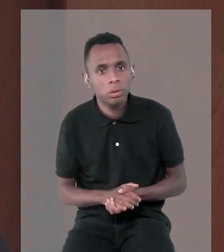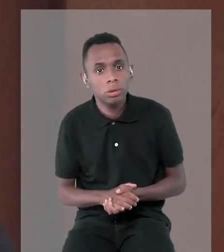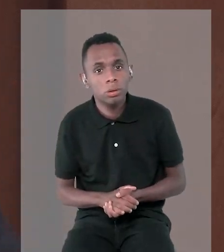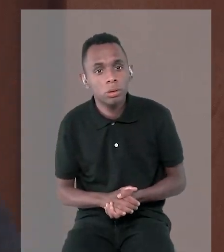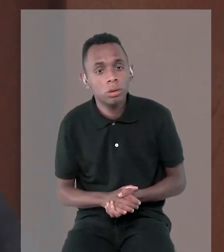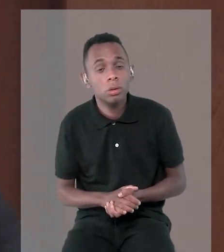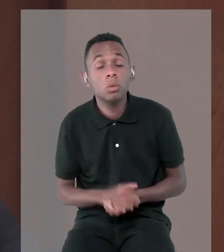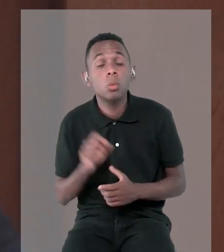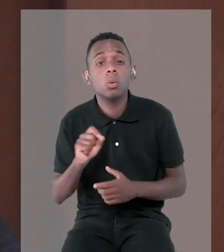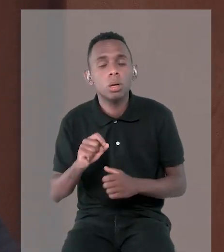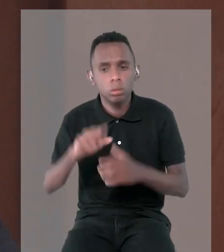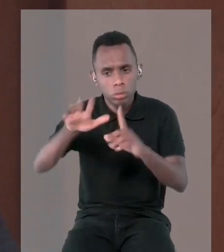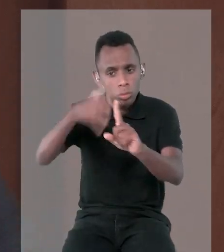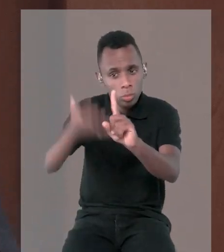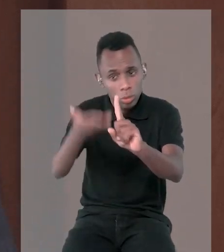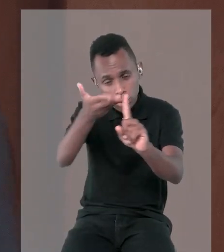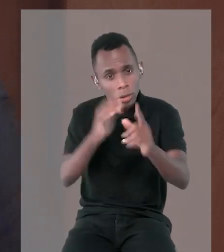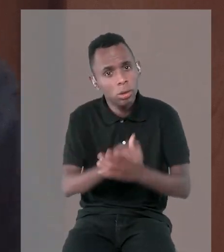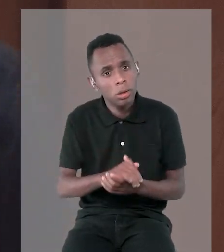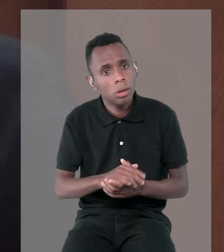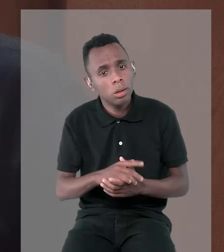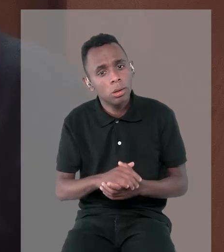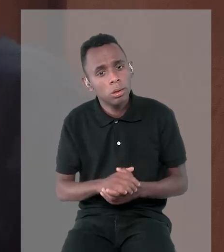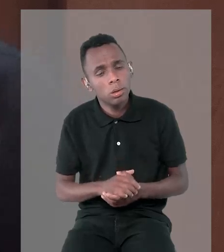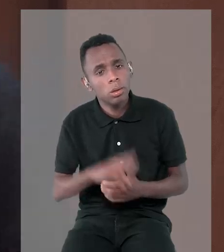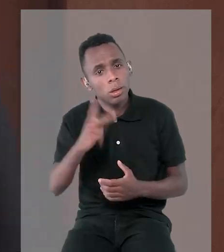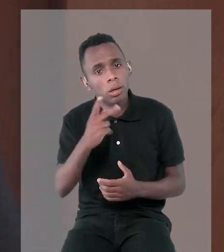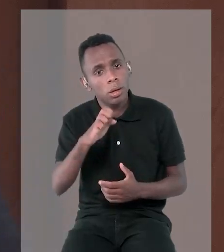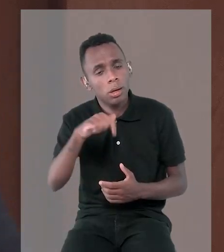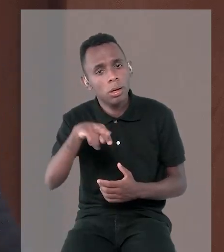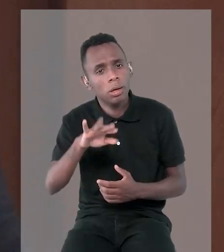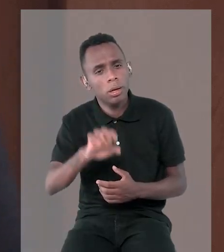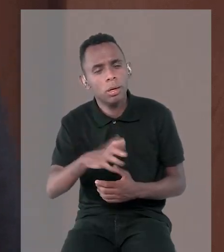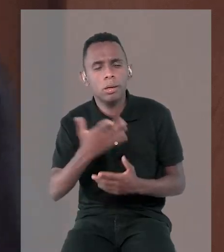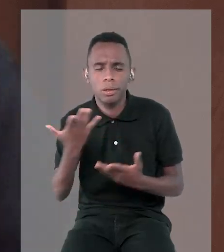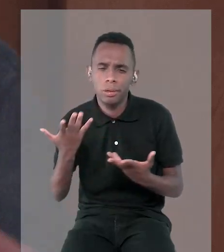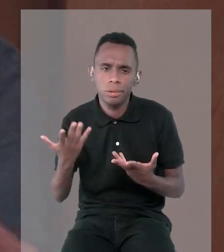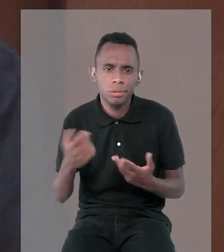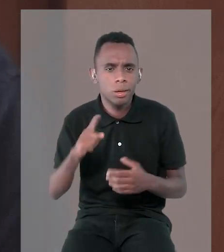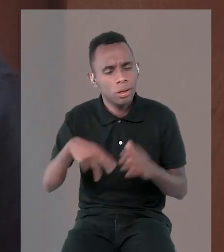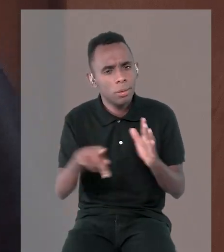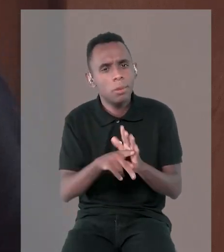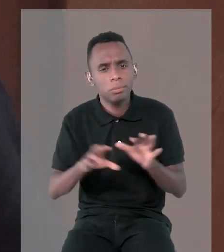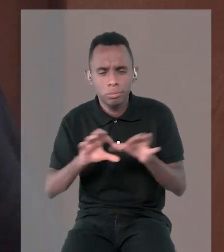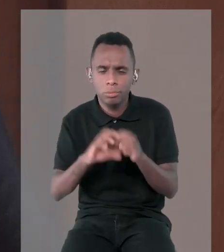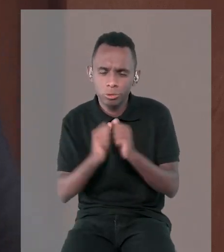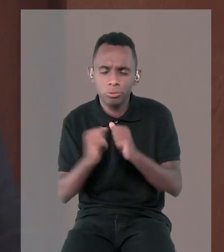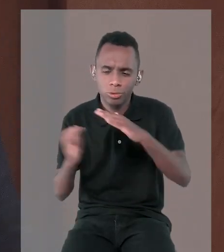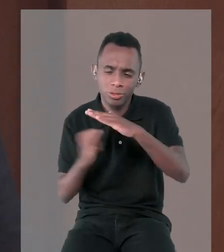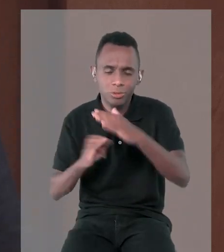Márcio? Não vai nem elogiar o Henrique? O Henrique, pelo amor de Deus, foi o meu Cicerone lá. O Henrique é conselheiro do